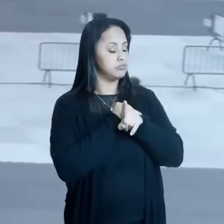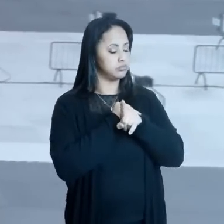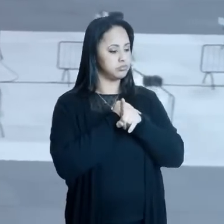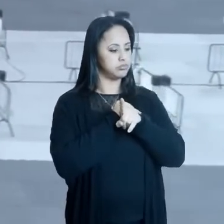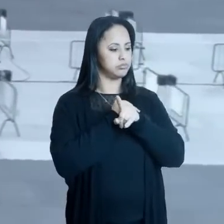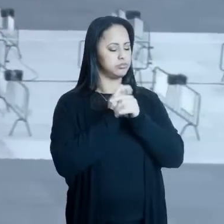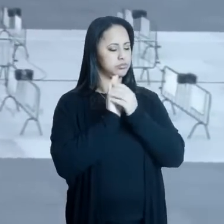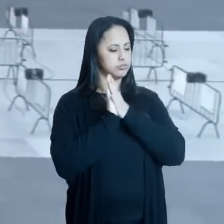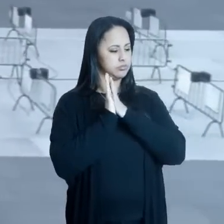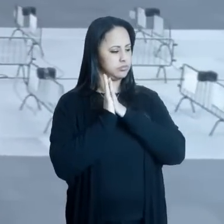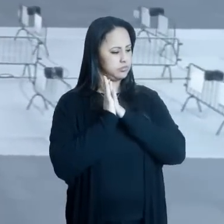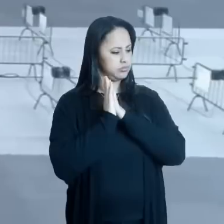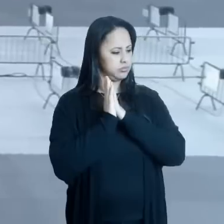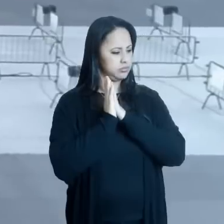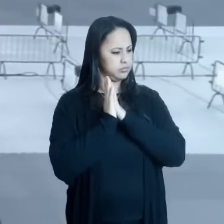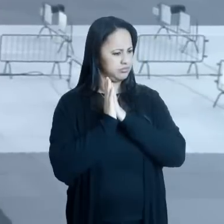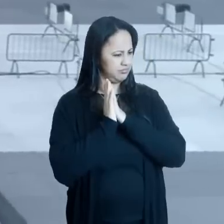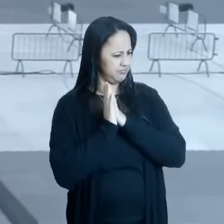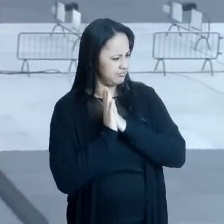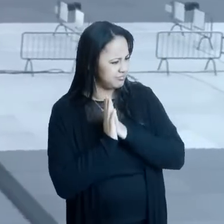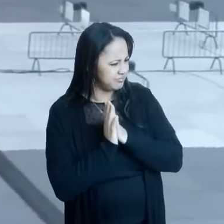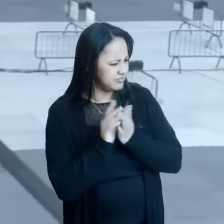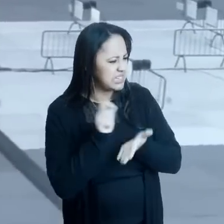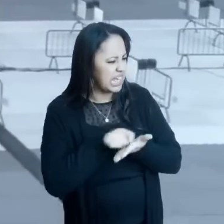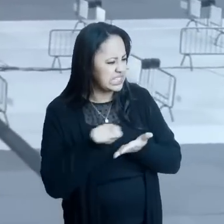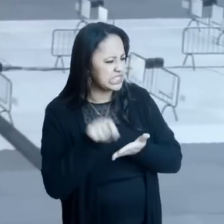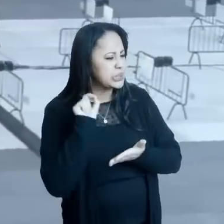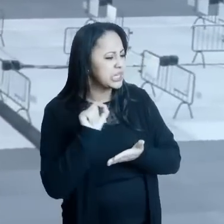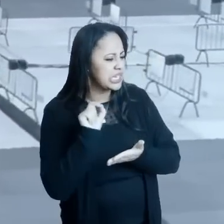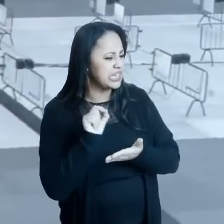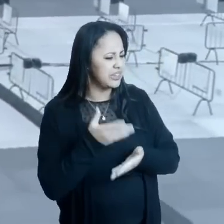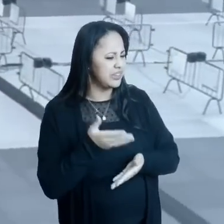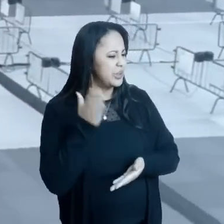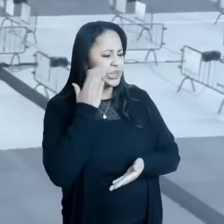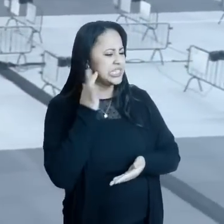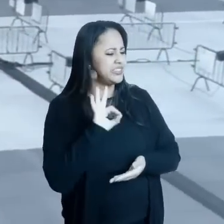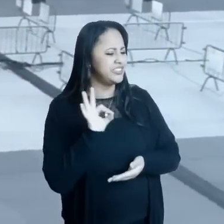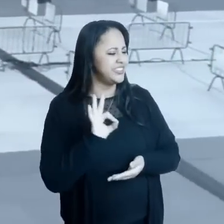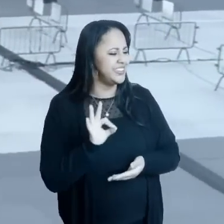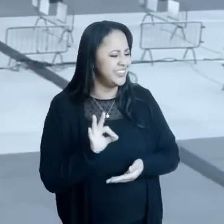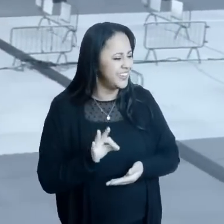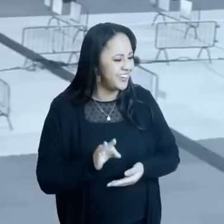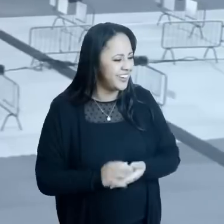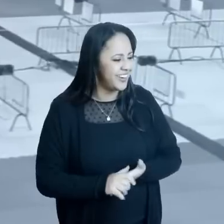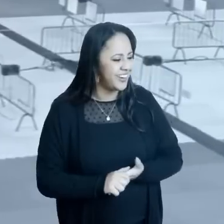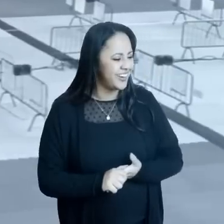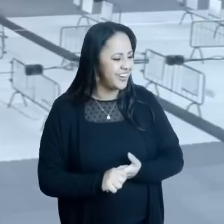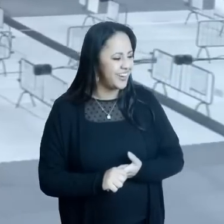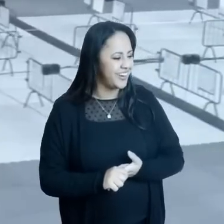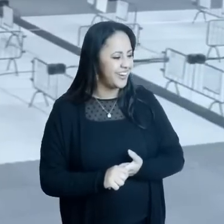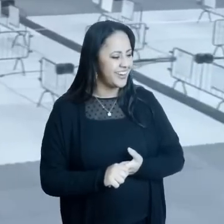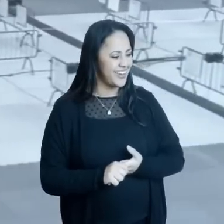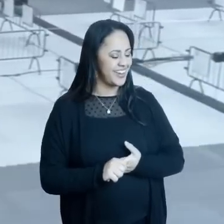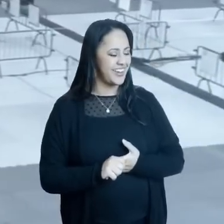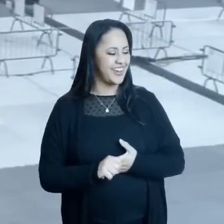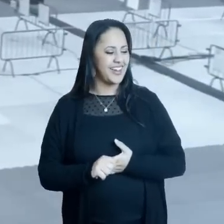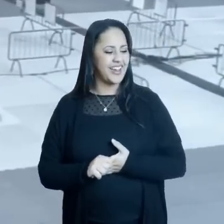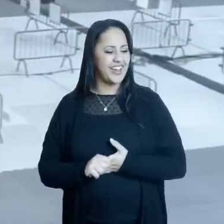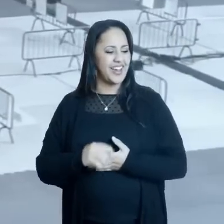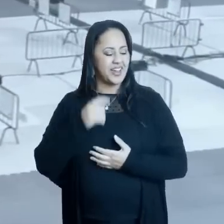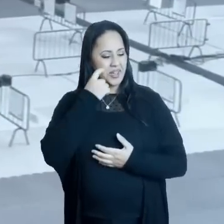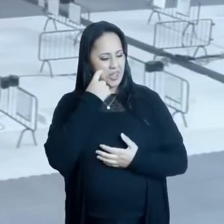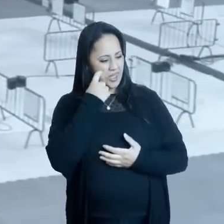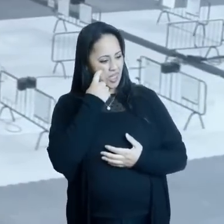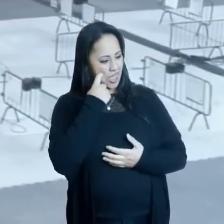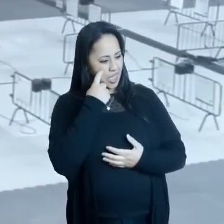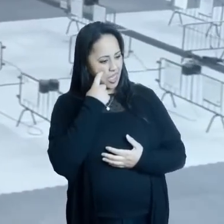escreveu errado. Tá escrito em aramaico aqui, ó, Tavinho, é o tipo de fonte? Foi o Tavinho que escreveu? Foi. É um tipo de fonte nova,